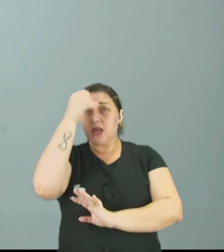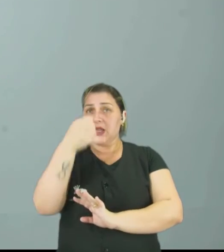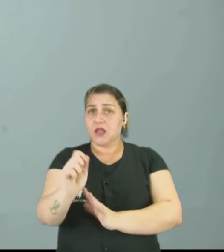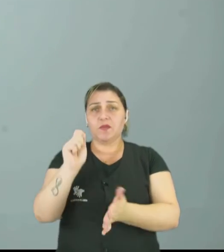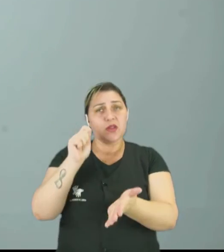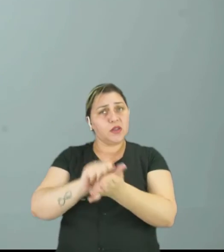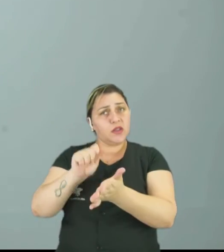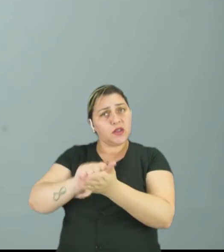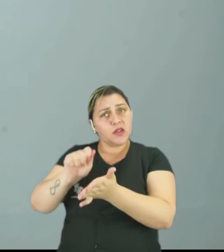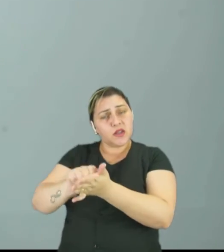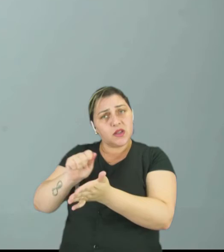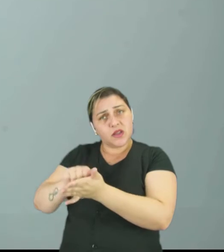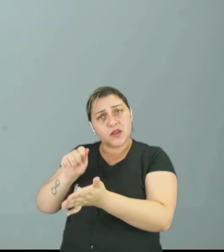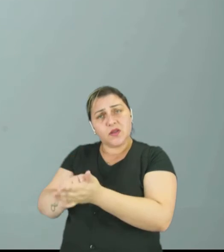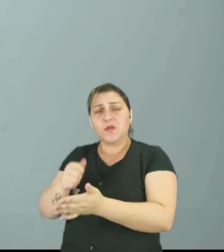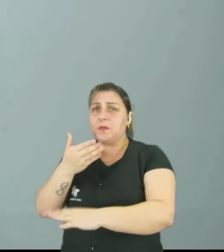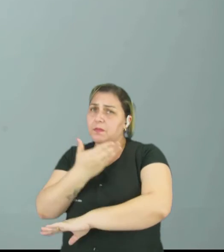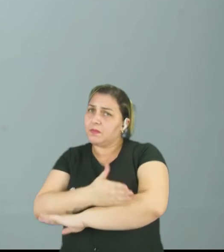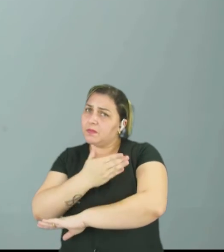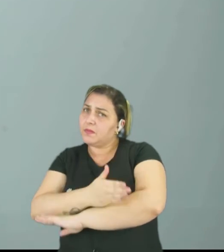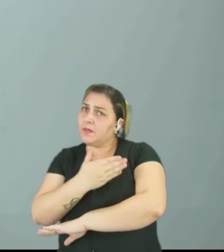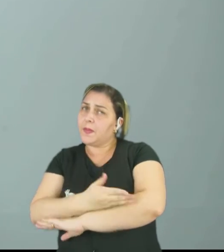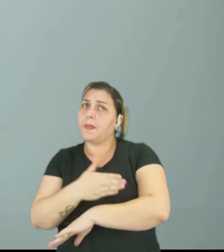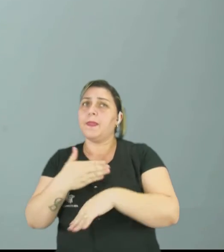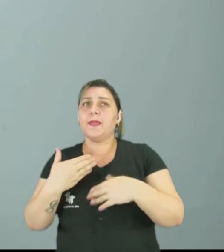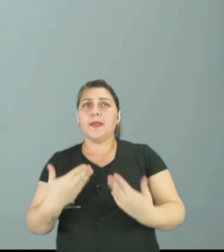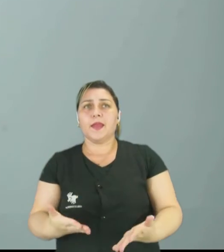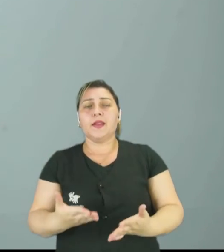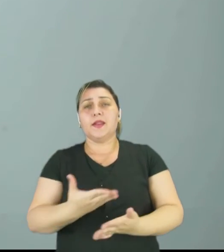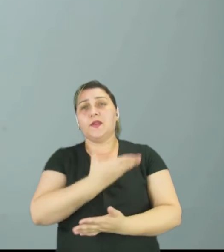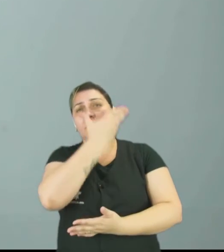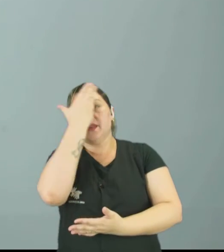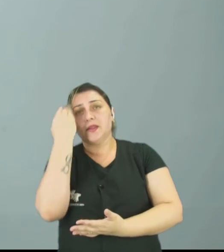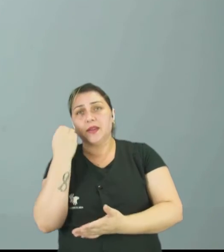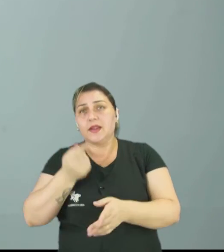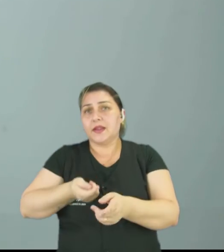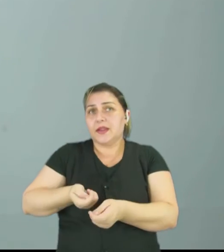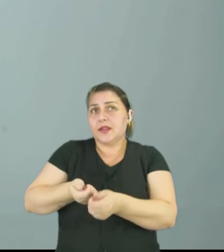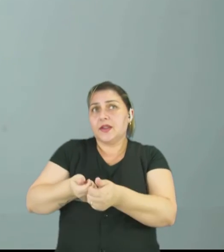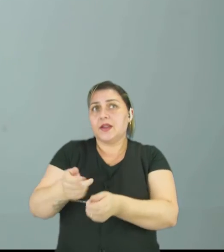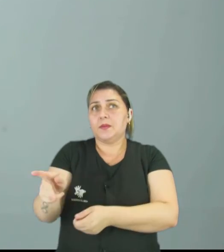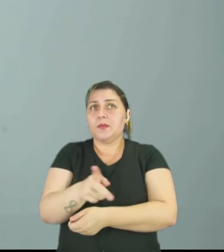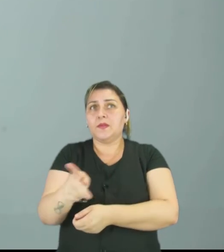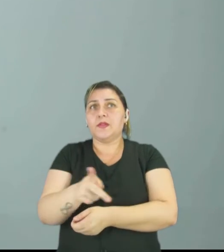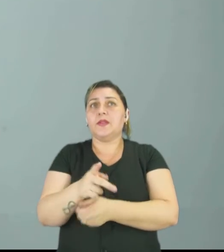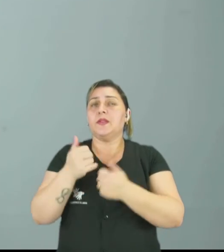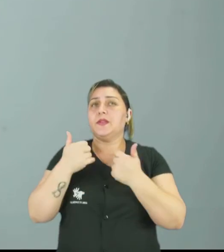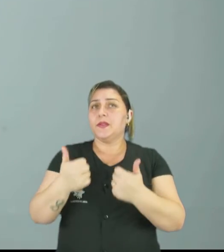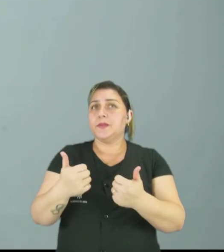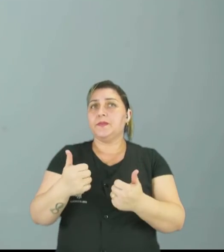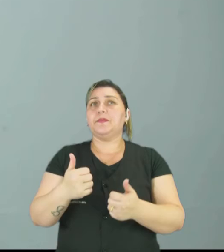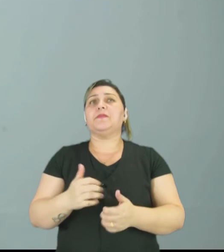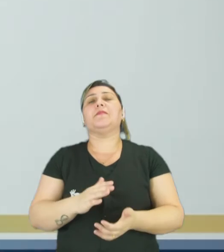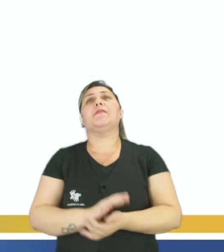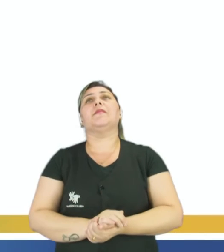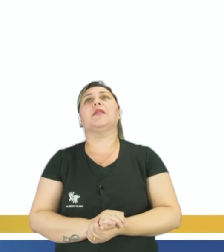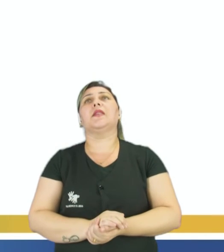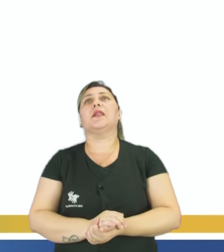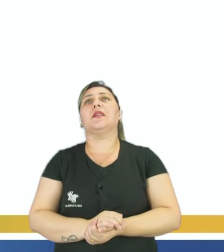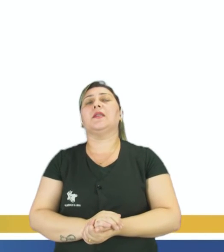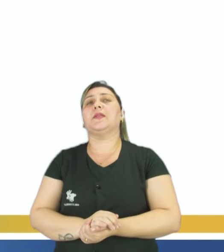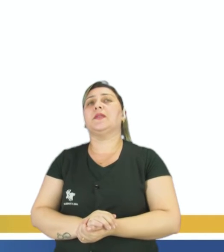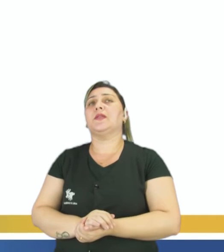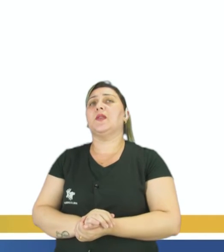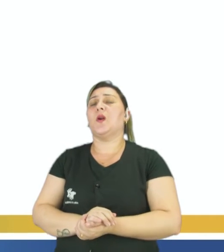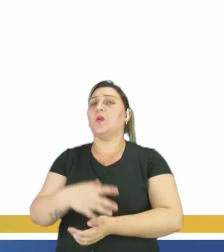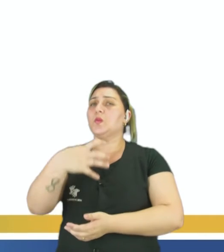você escreve, se você pratica. Então, não esqueça dessa dica da professora, tá? Mais uma vez,